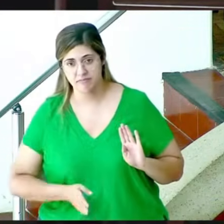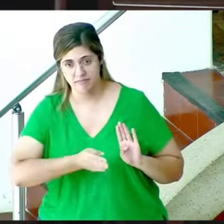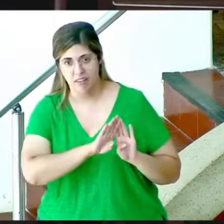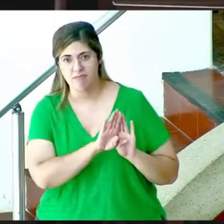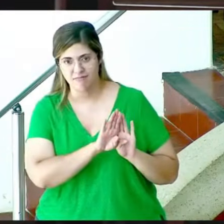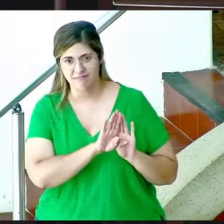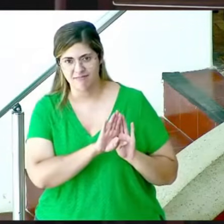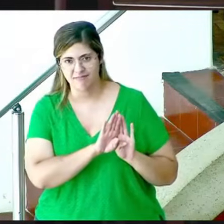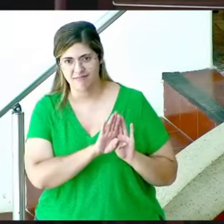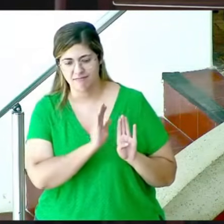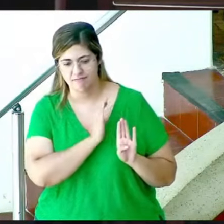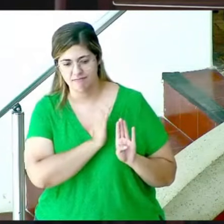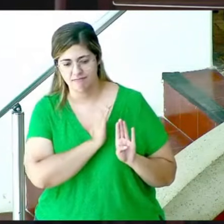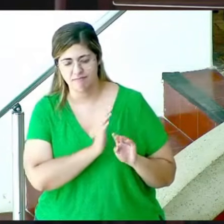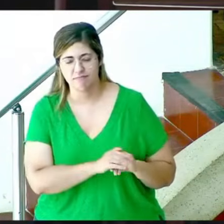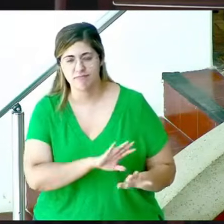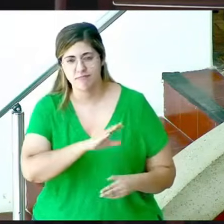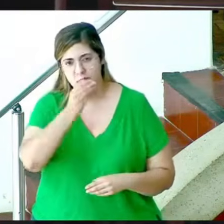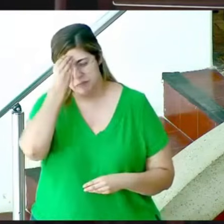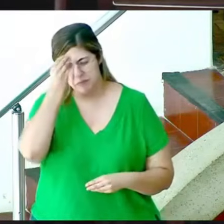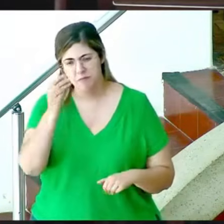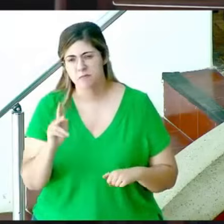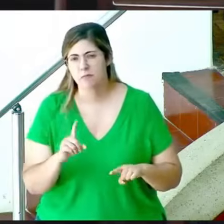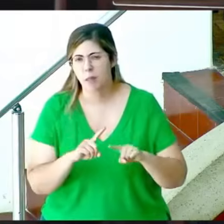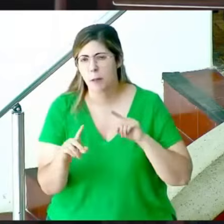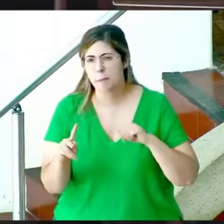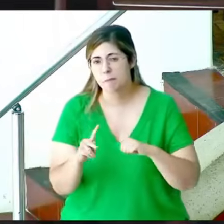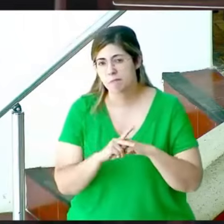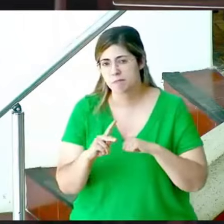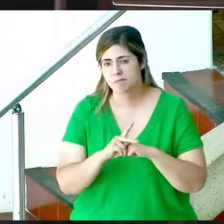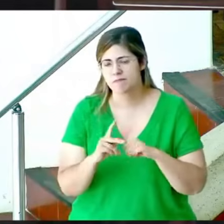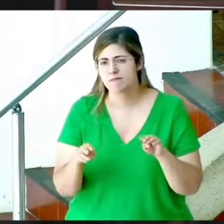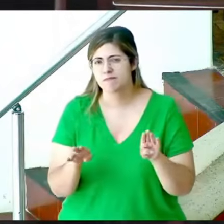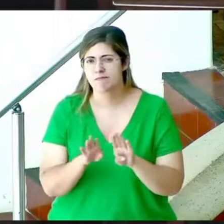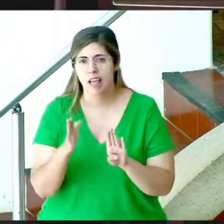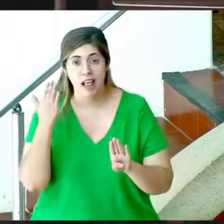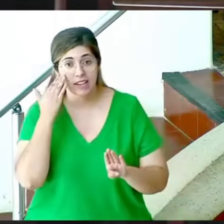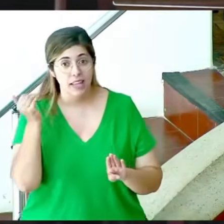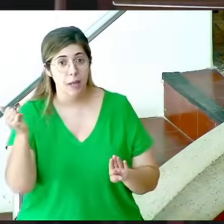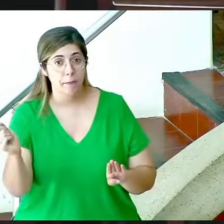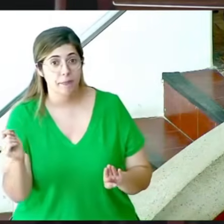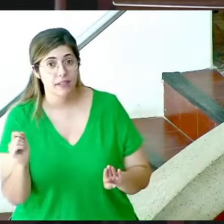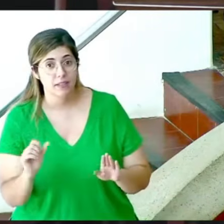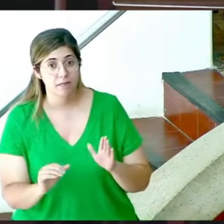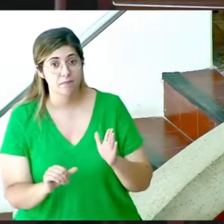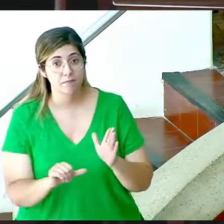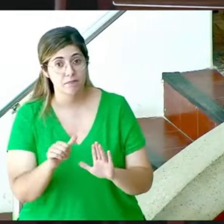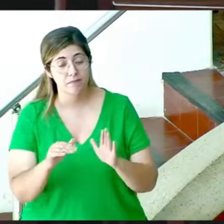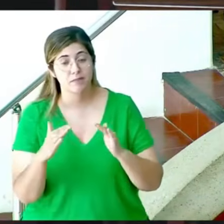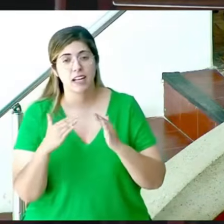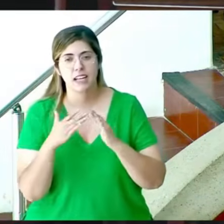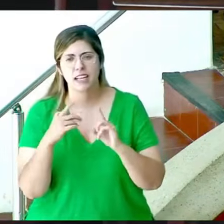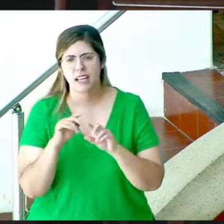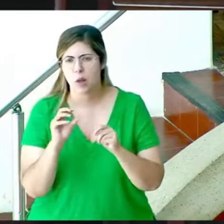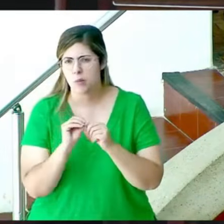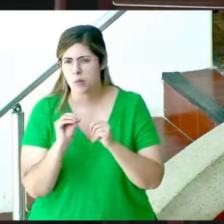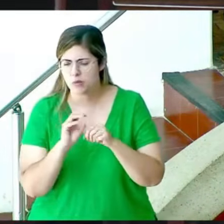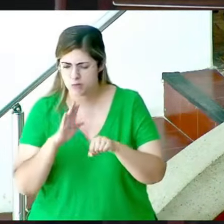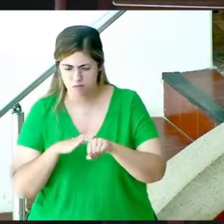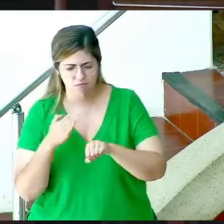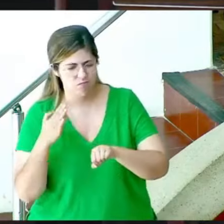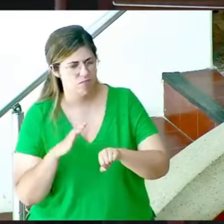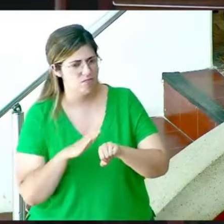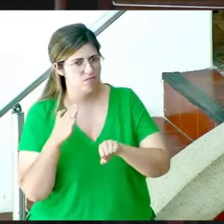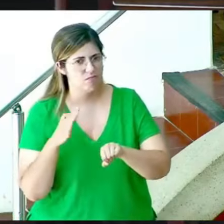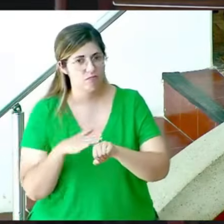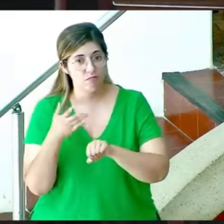Pedro tinha muitas preocupações com a igreja inicial, porque ele sabia que, de acordo com a essência dessa igreja, ela ia fazer alguma coisa naquela época. Se